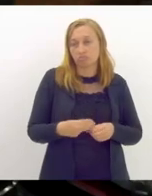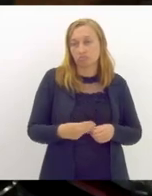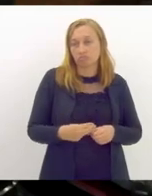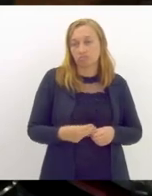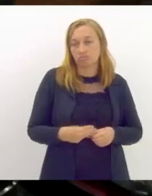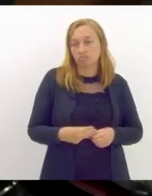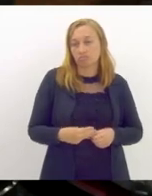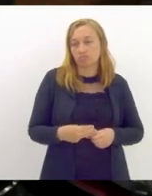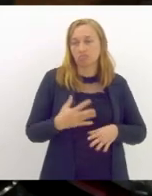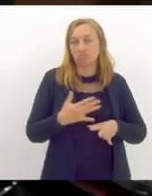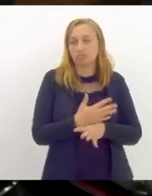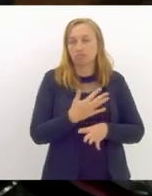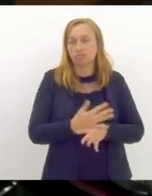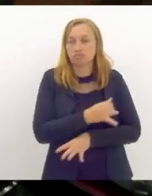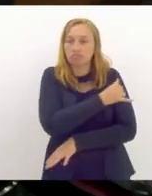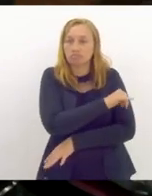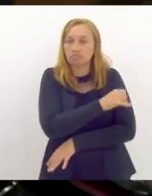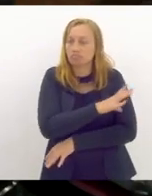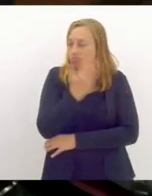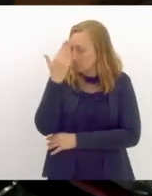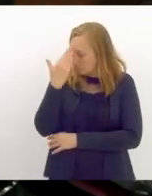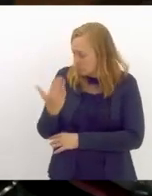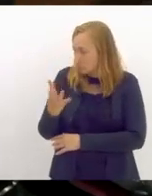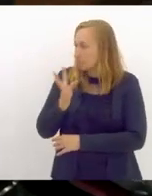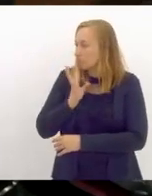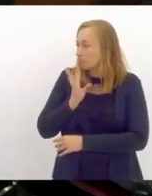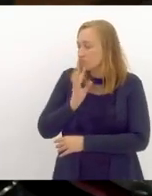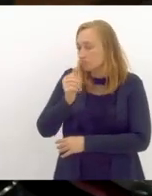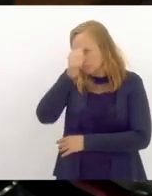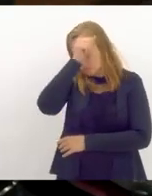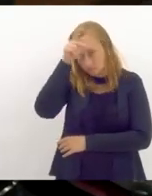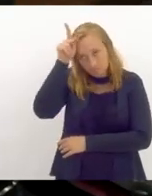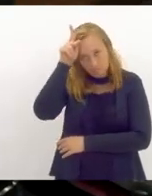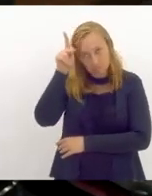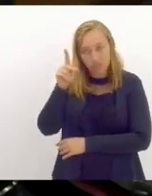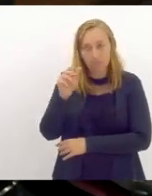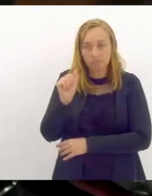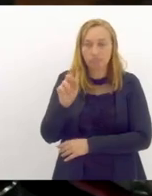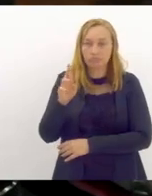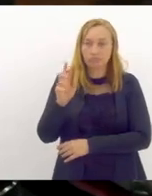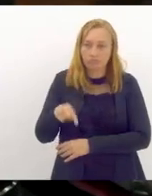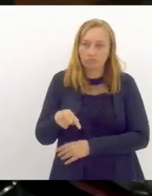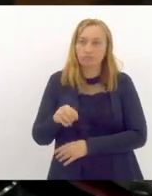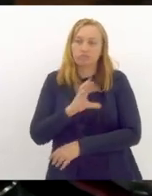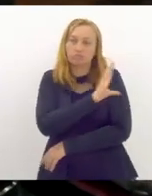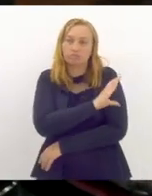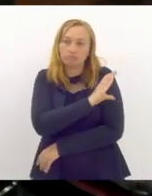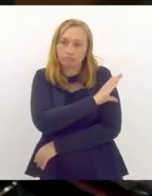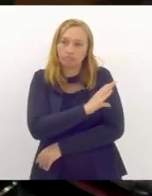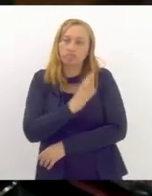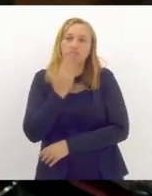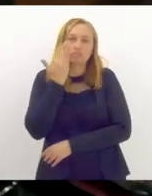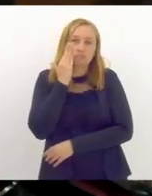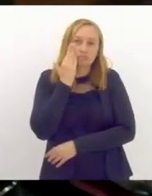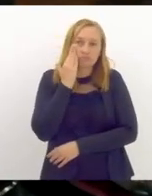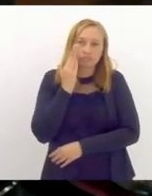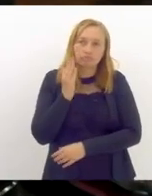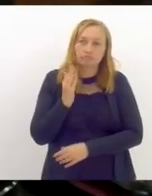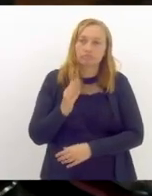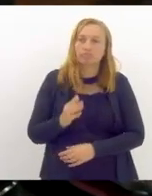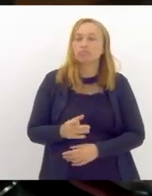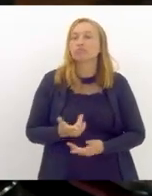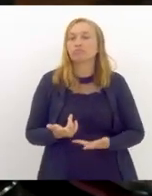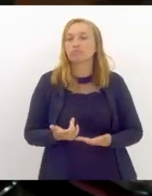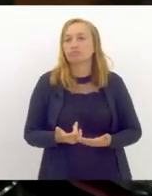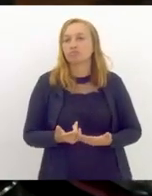a cidade do Rio de Janeiro e agradeço reconhecimento tanto do prefeito André português quanto o prefeito Vladimir pela compreensão de que há dever